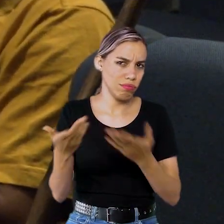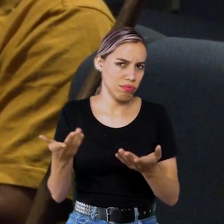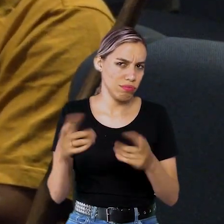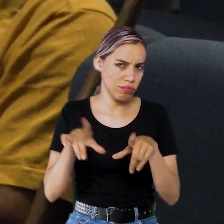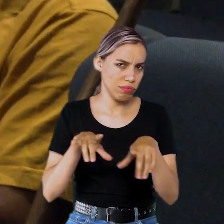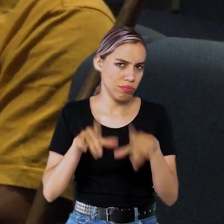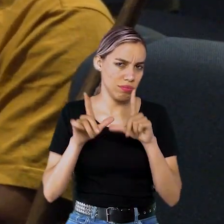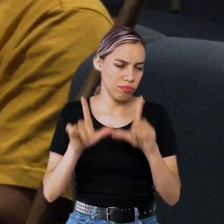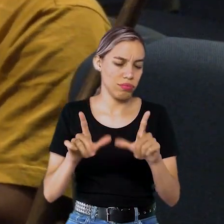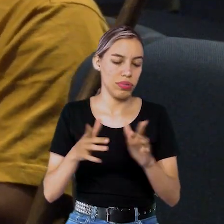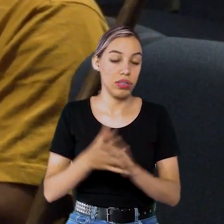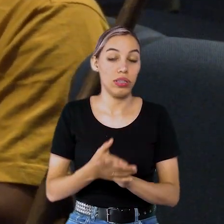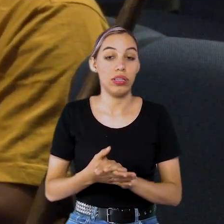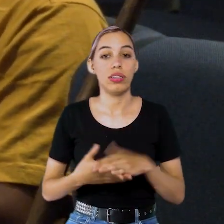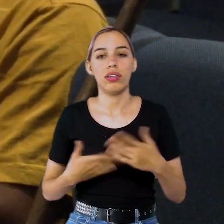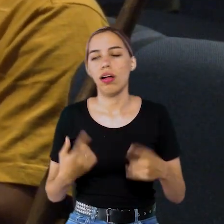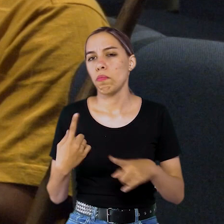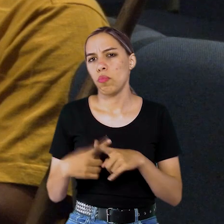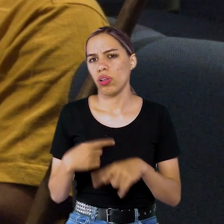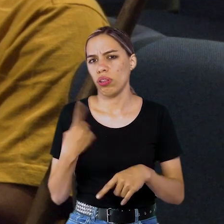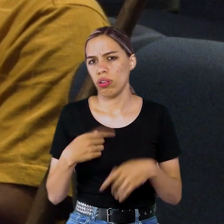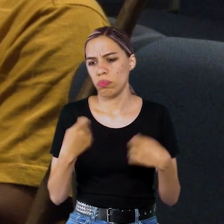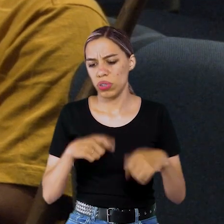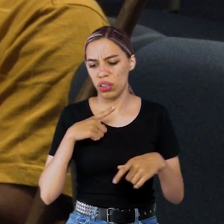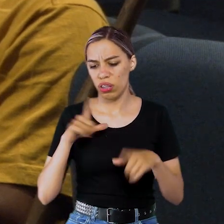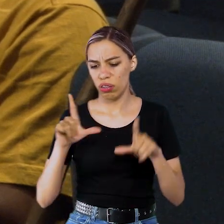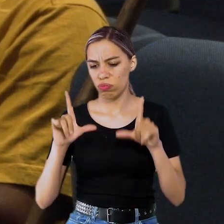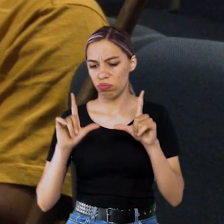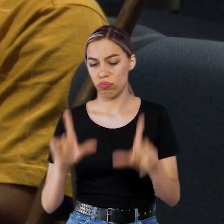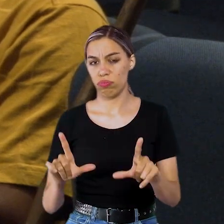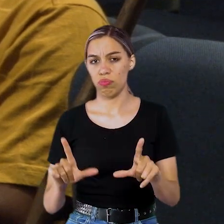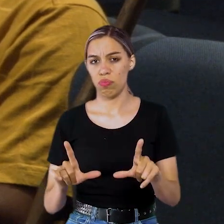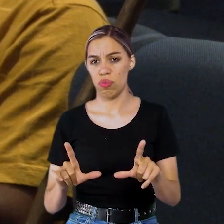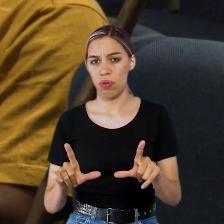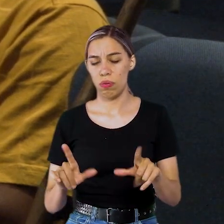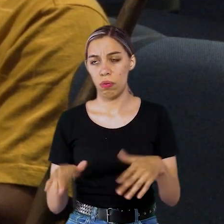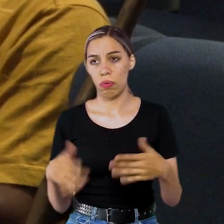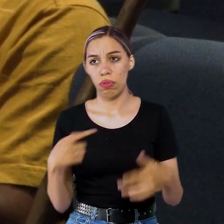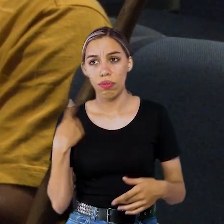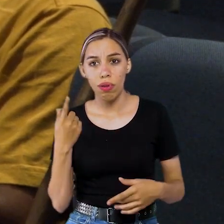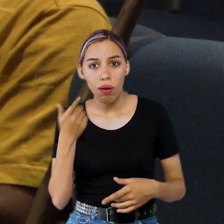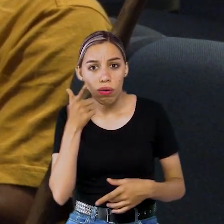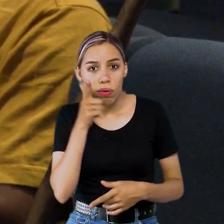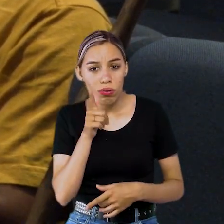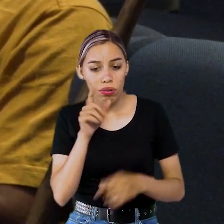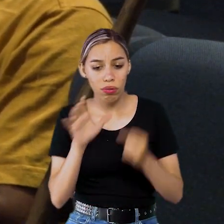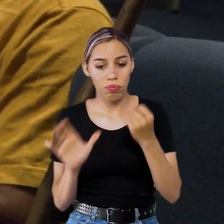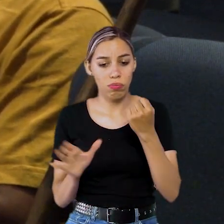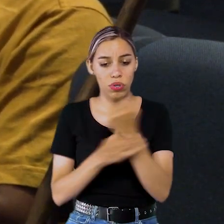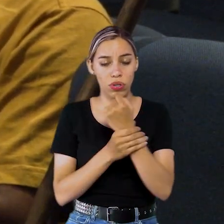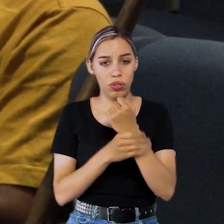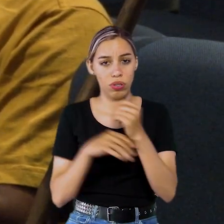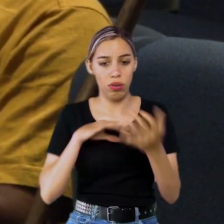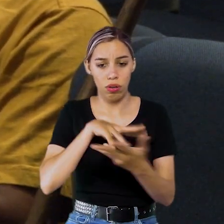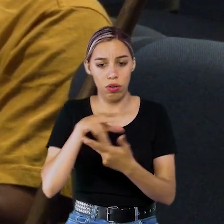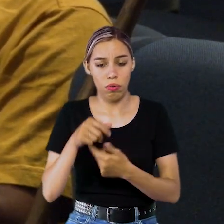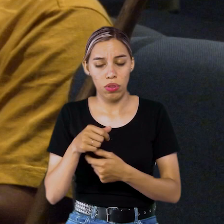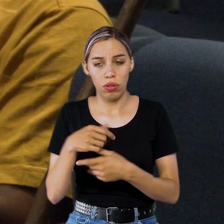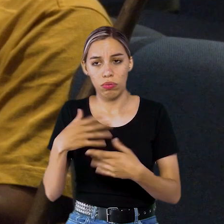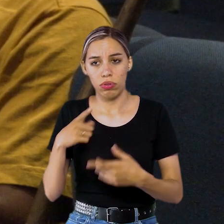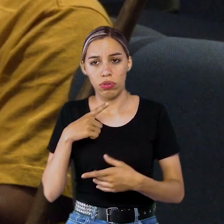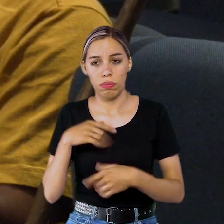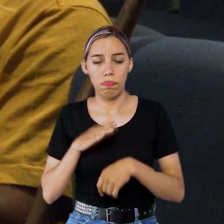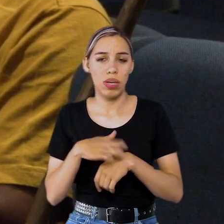formando. Mas por que a gente tem que ter o diploma quando a gente consegue defender o mundo há mais de 500 anos sendo